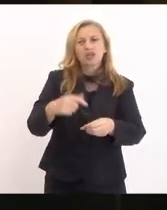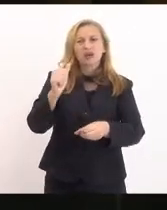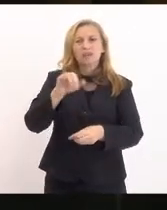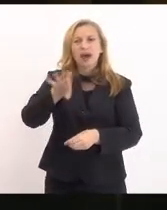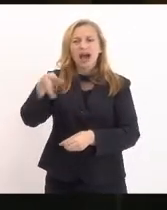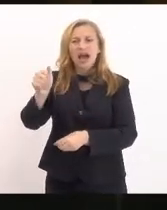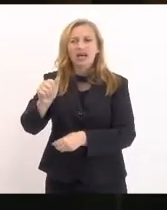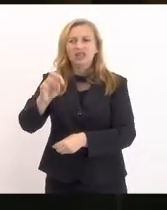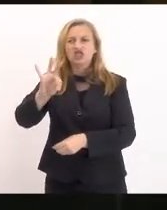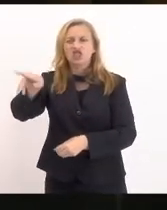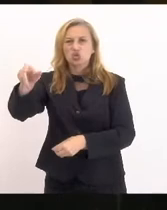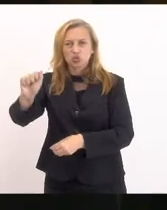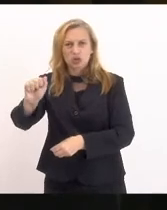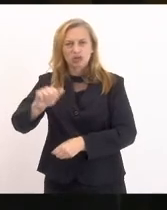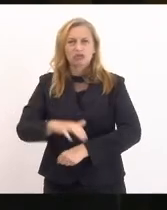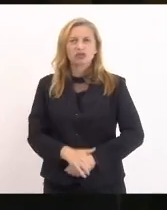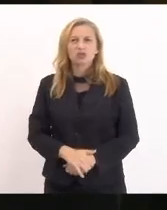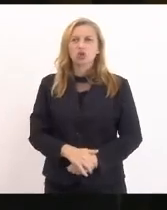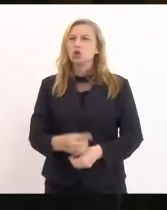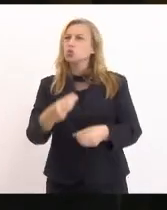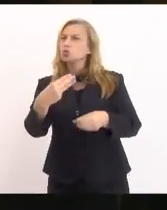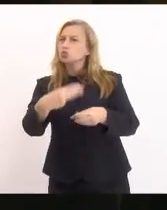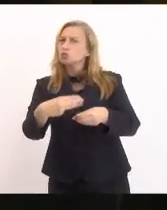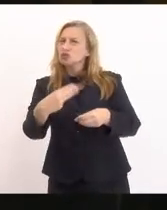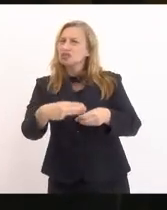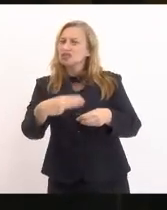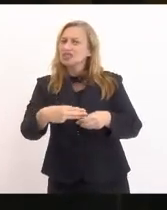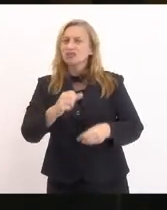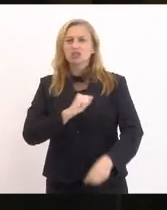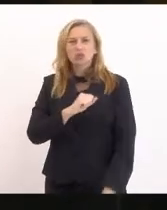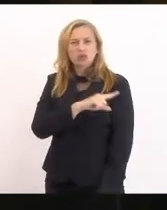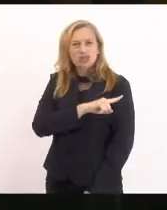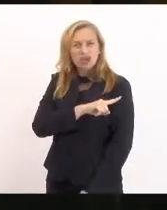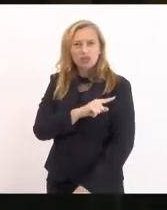Tijuca, no município de São Gonçalo